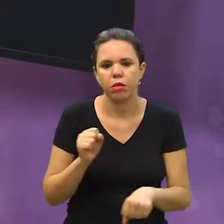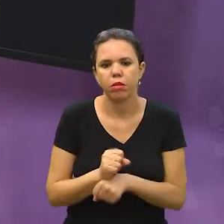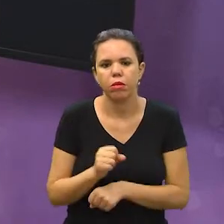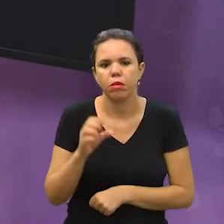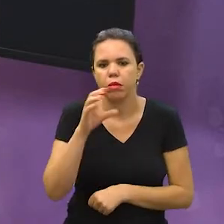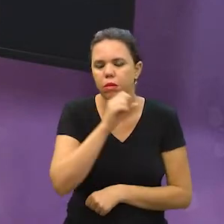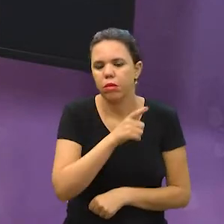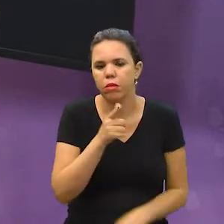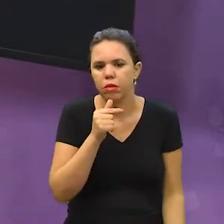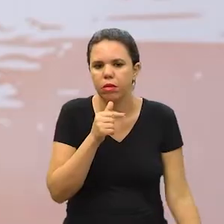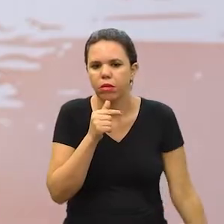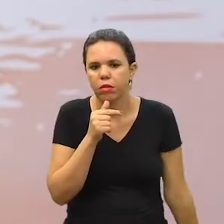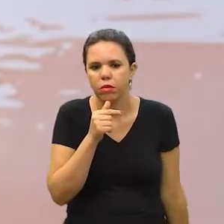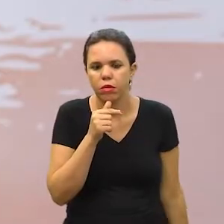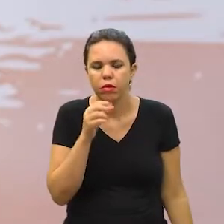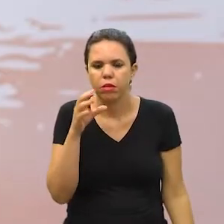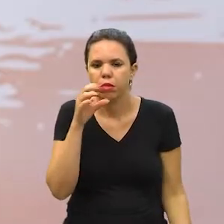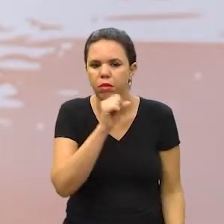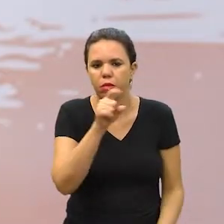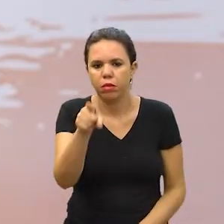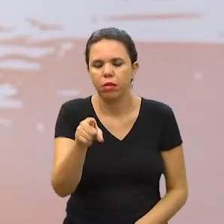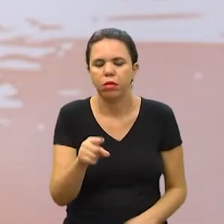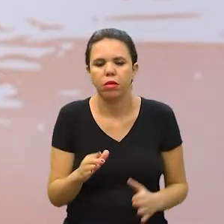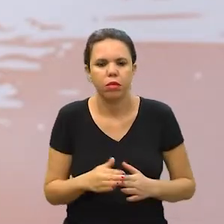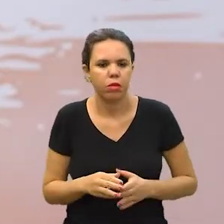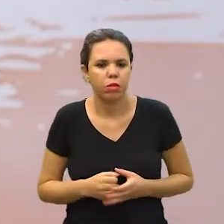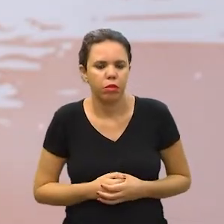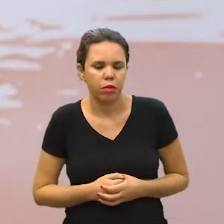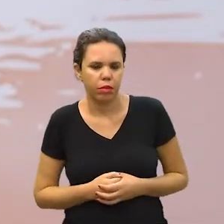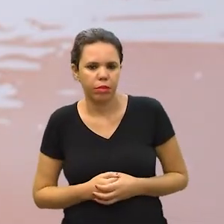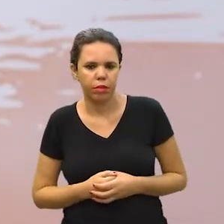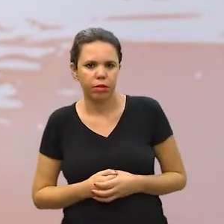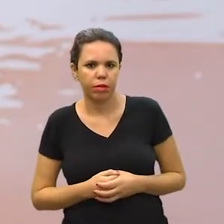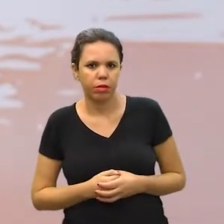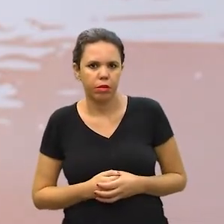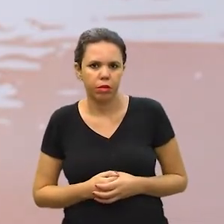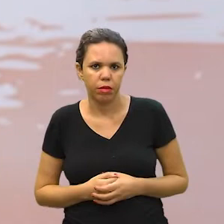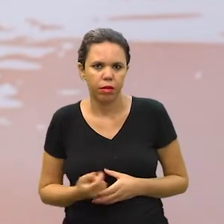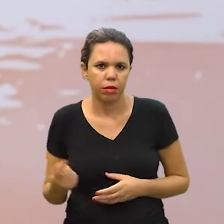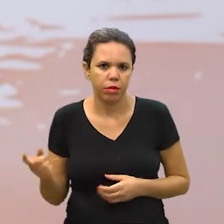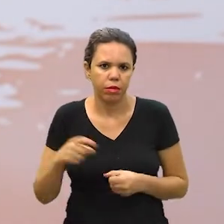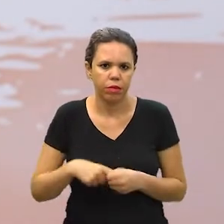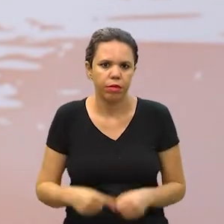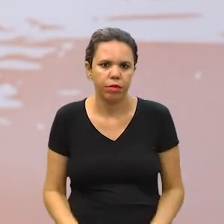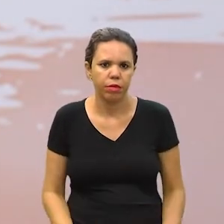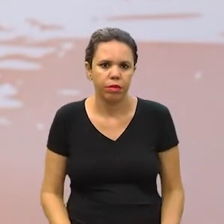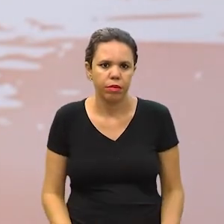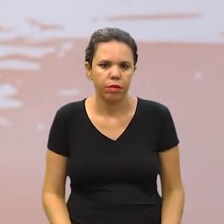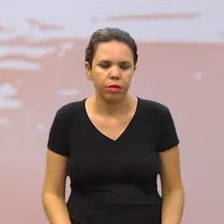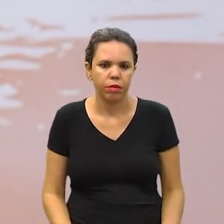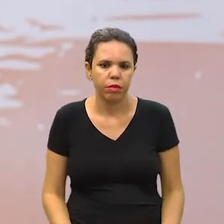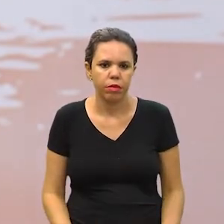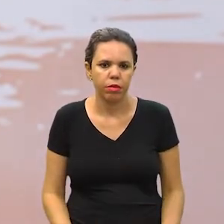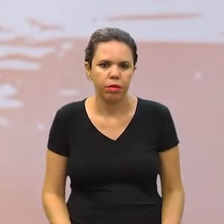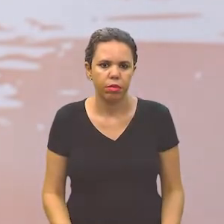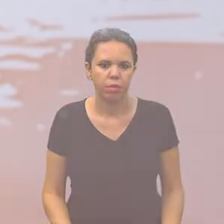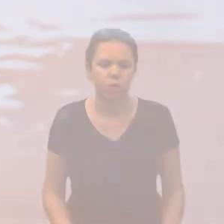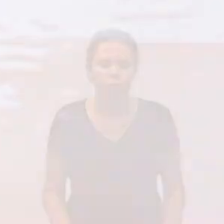um tempinho para beber uma água, é coisa rápida, você aí de casa, não saia daí, o Saúde é Vida volta já já.